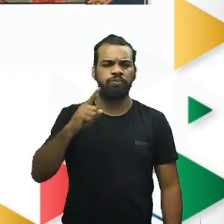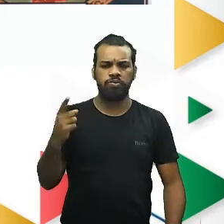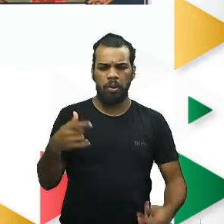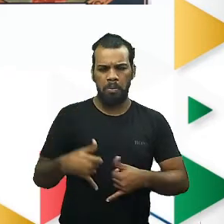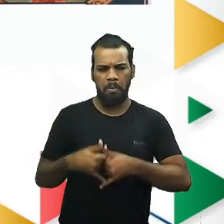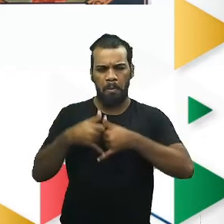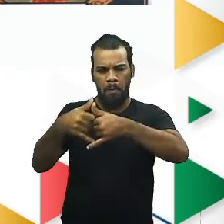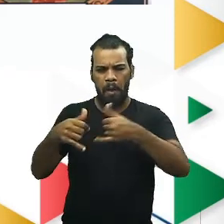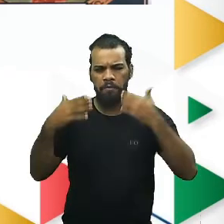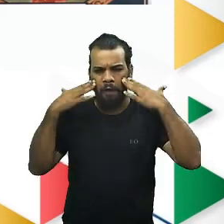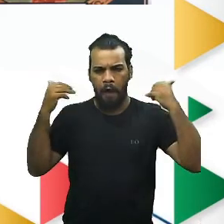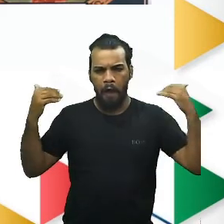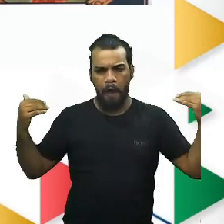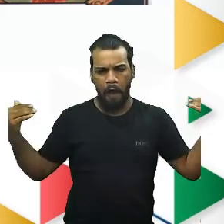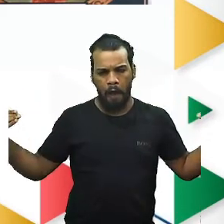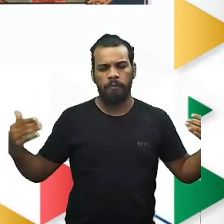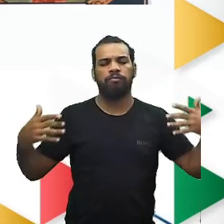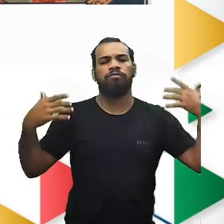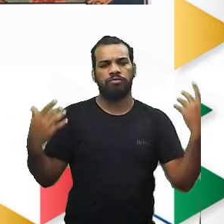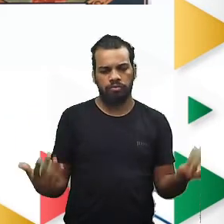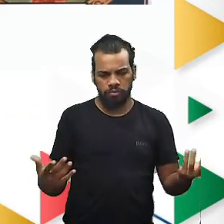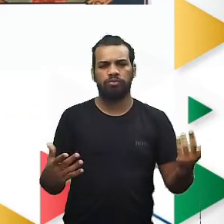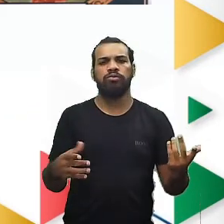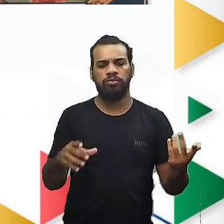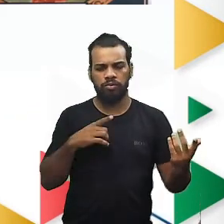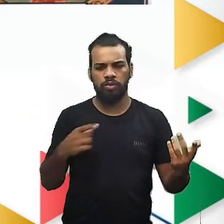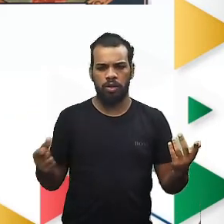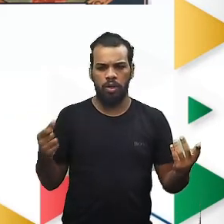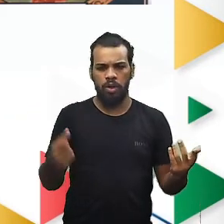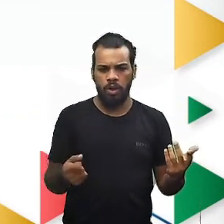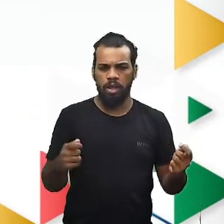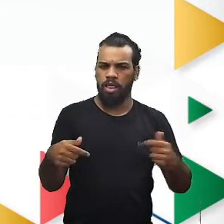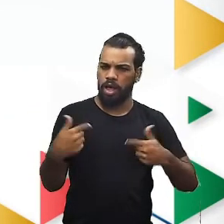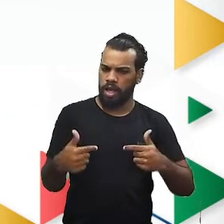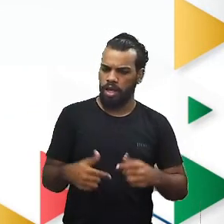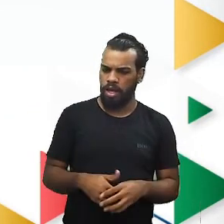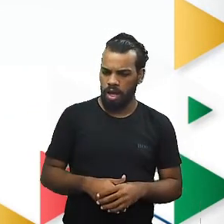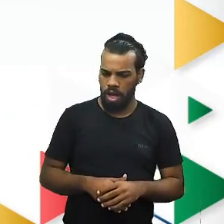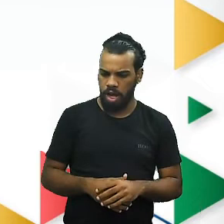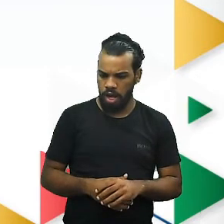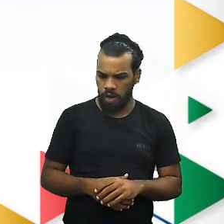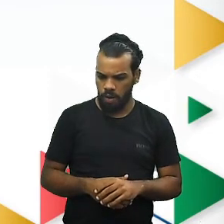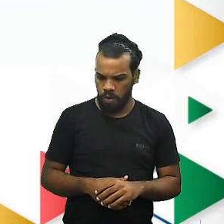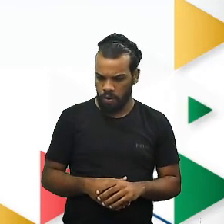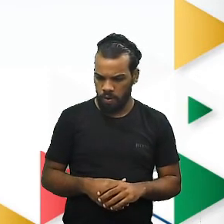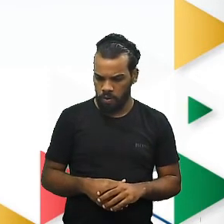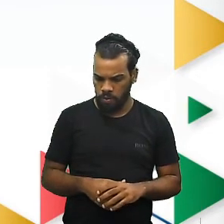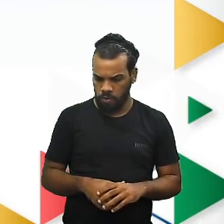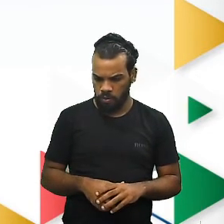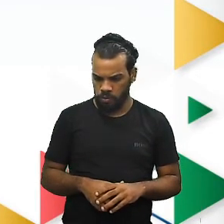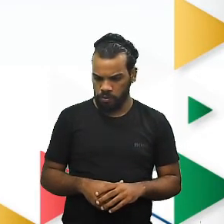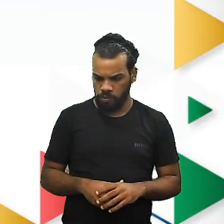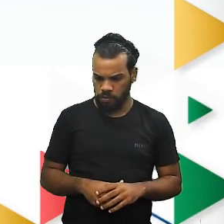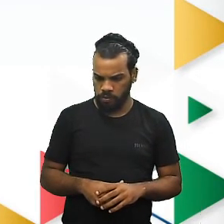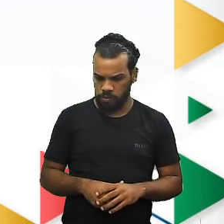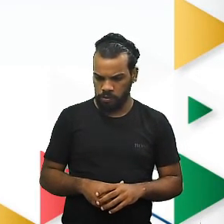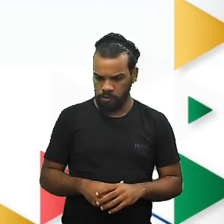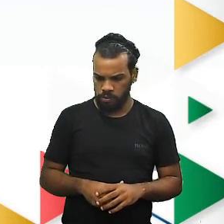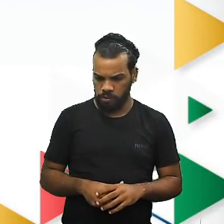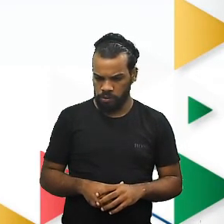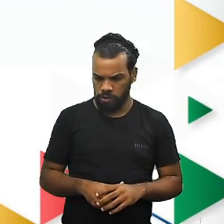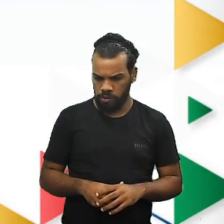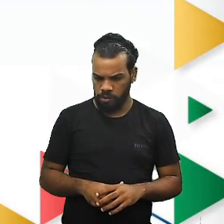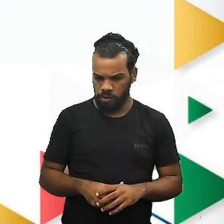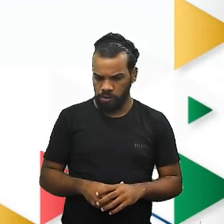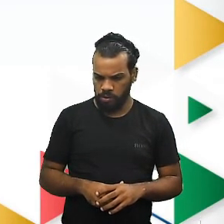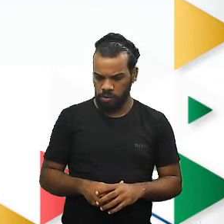premiadíssimos, que têm o seu espaço hoje, né, para trabalhar. A primeira obra que se aproxima do teatro